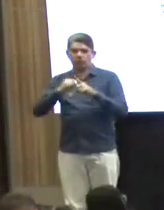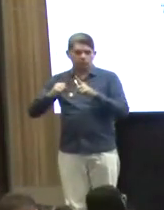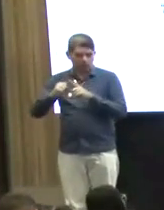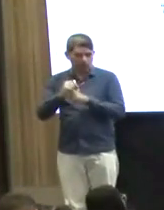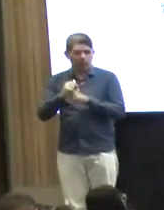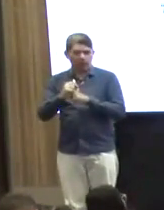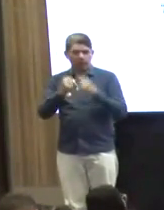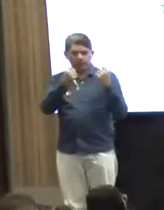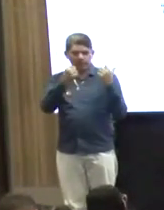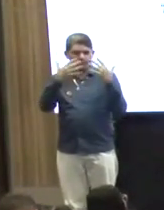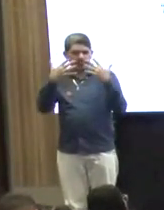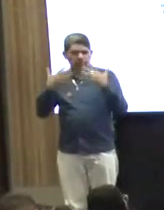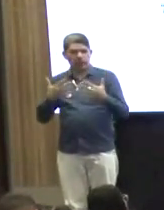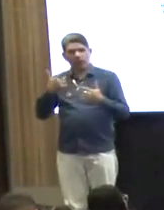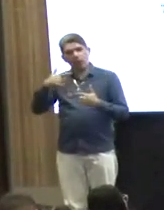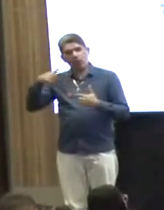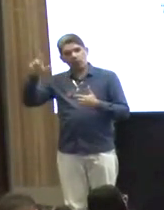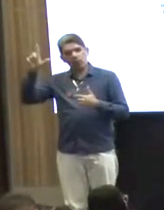no sentido mais